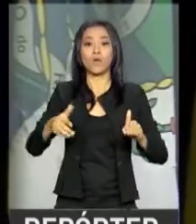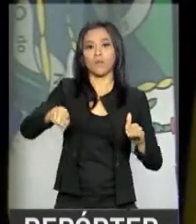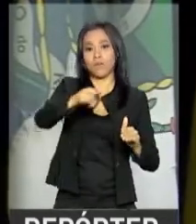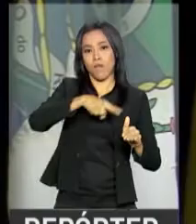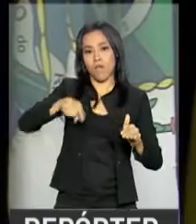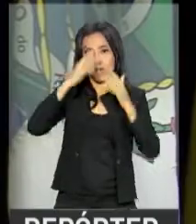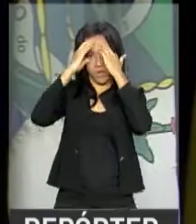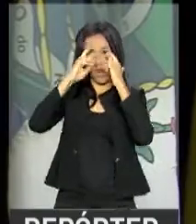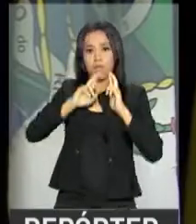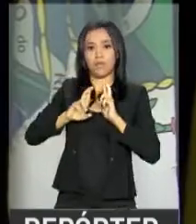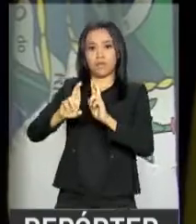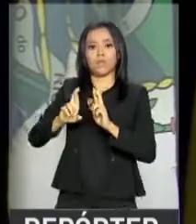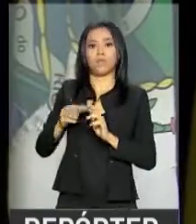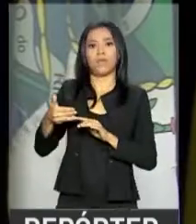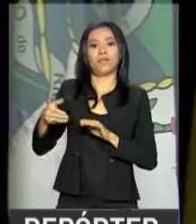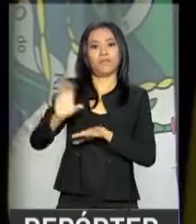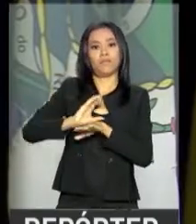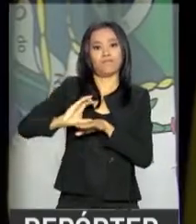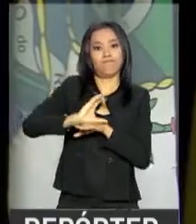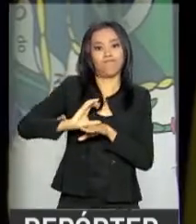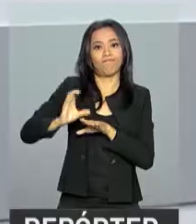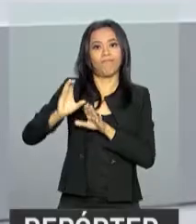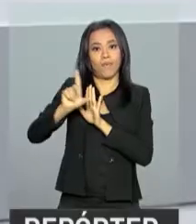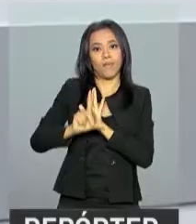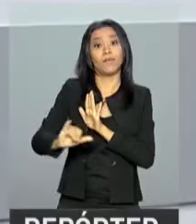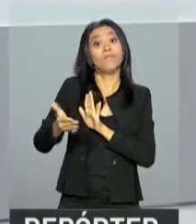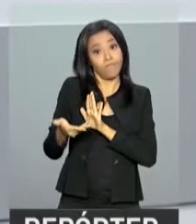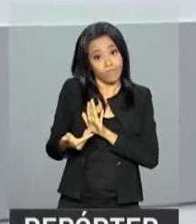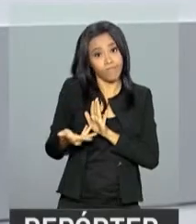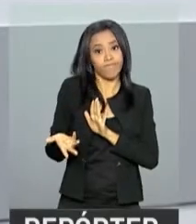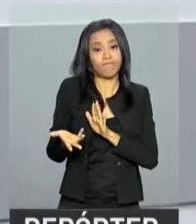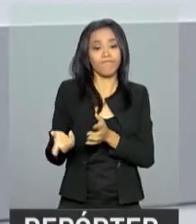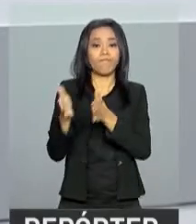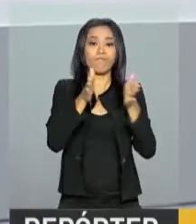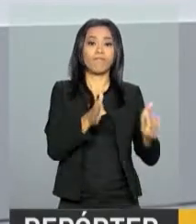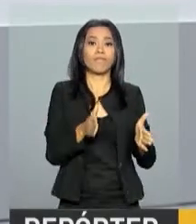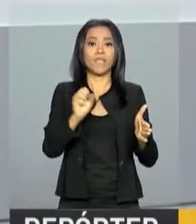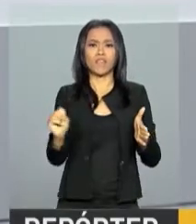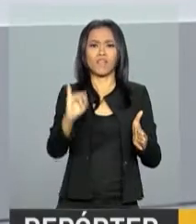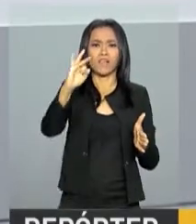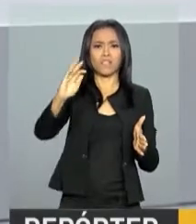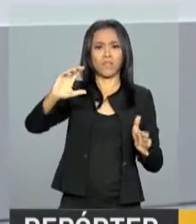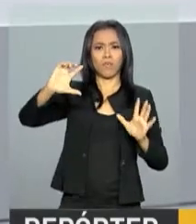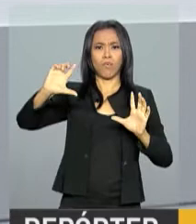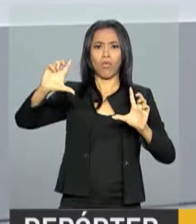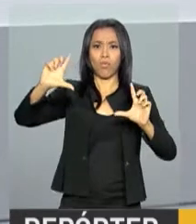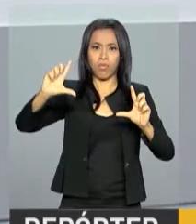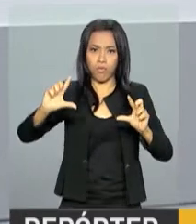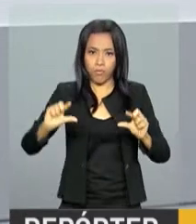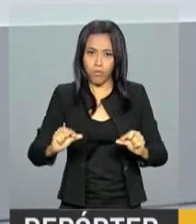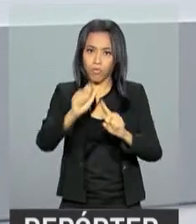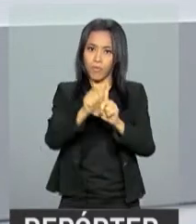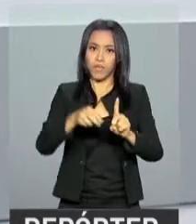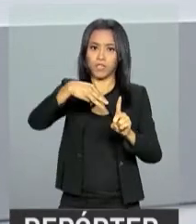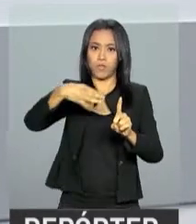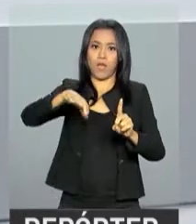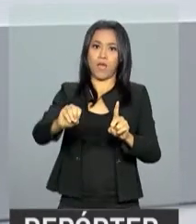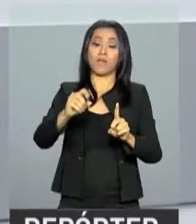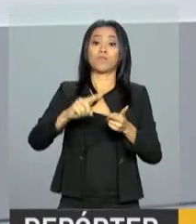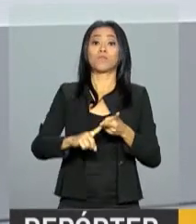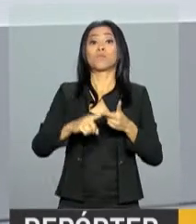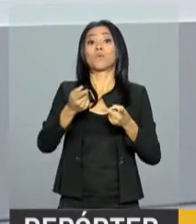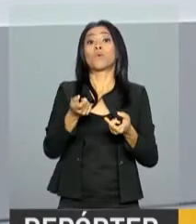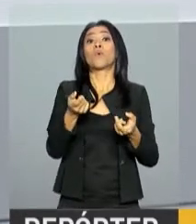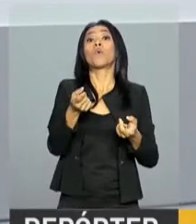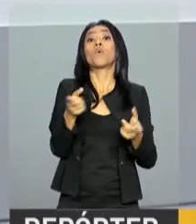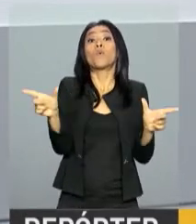e estrito a norma jurídica inflação desacelera em março o índice nacional de preços ao consumidor